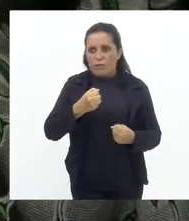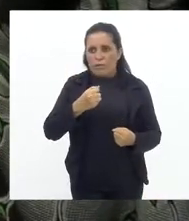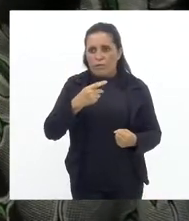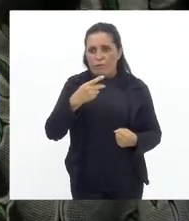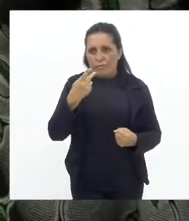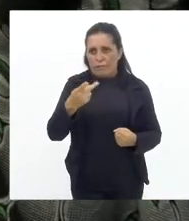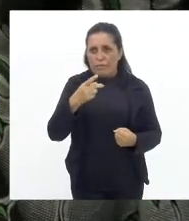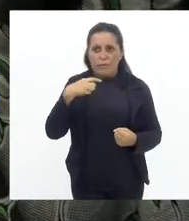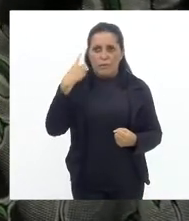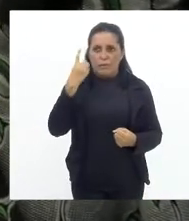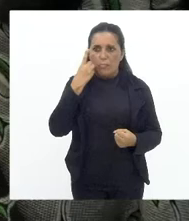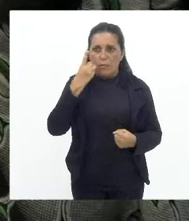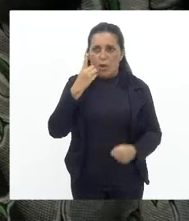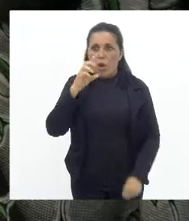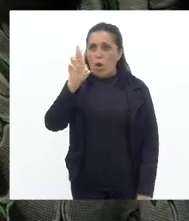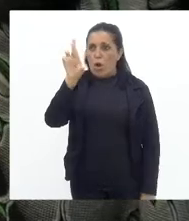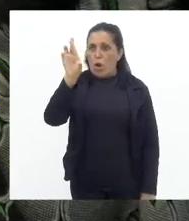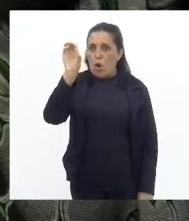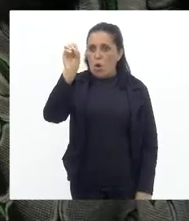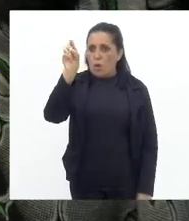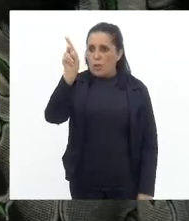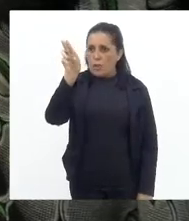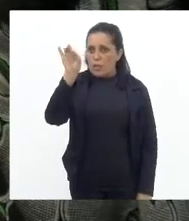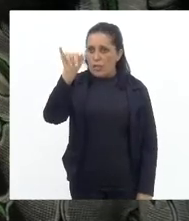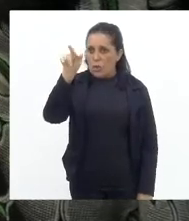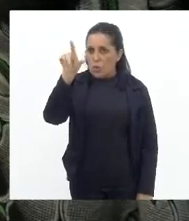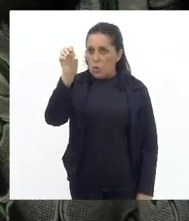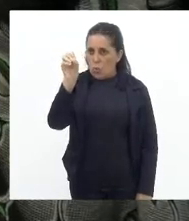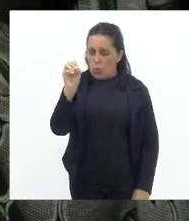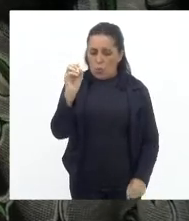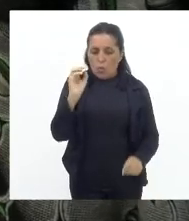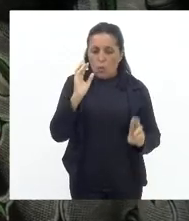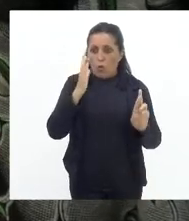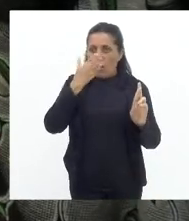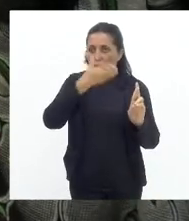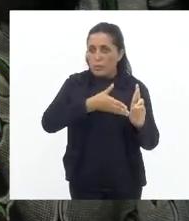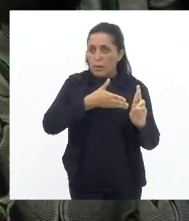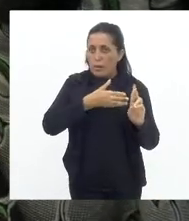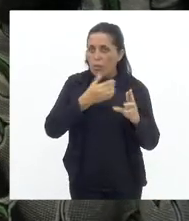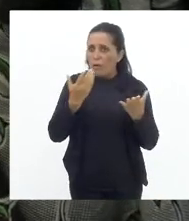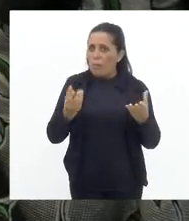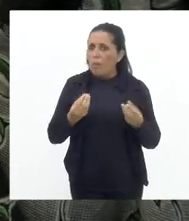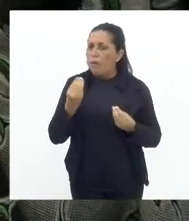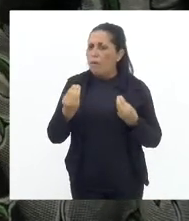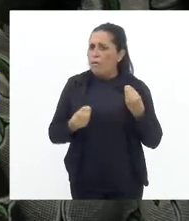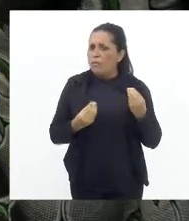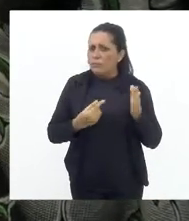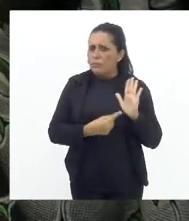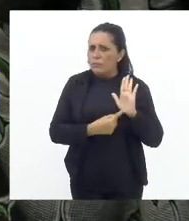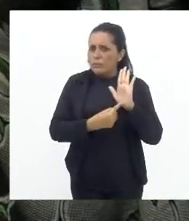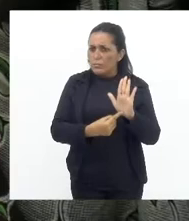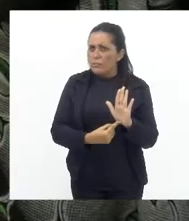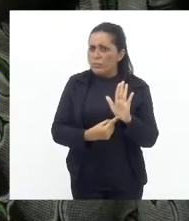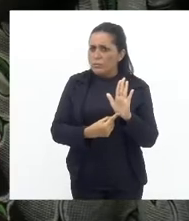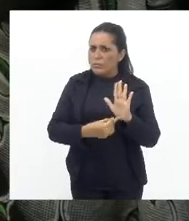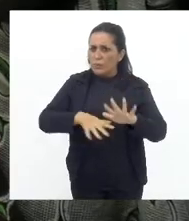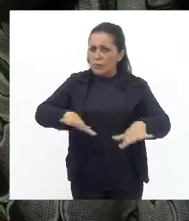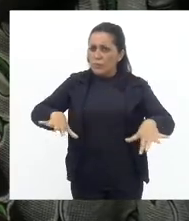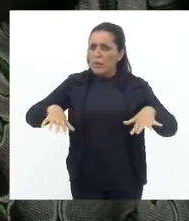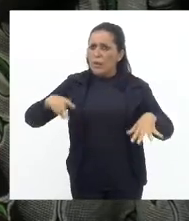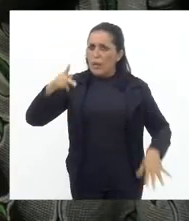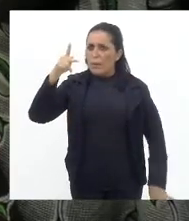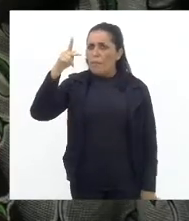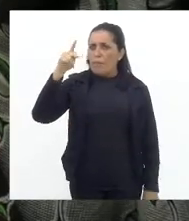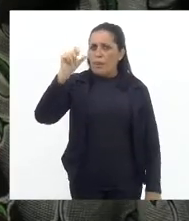deputado Rodrigo Amorim com relação à a insinuação de que alguém da bancada do